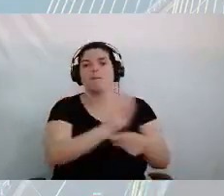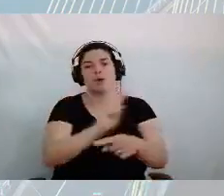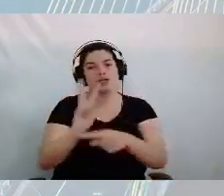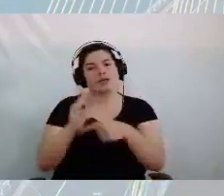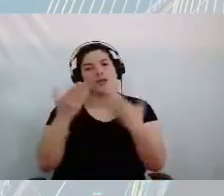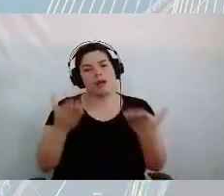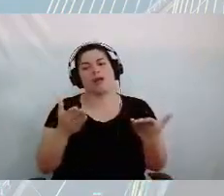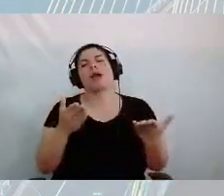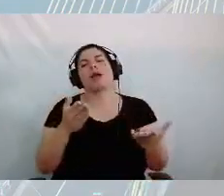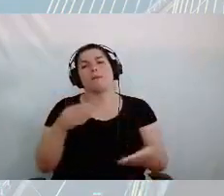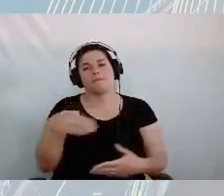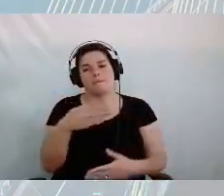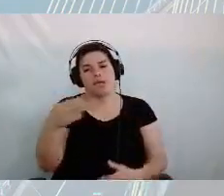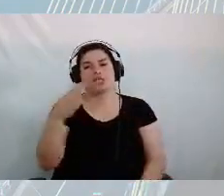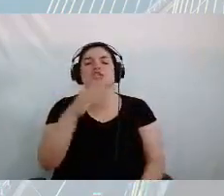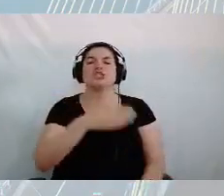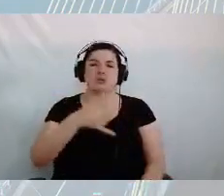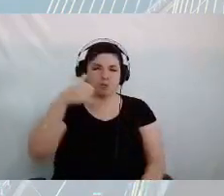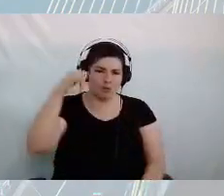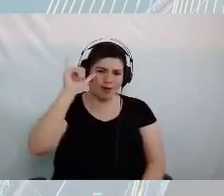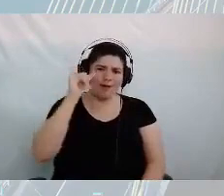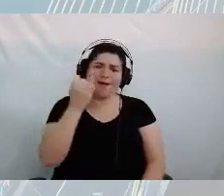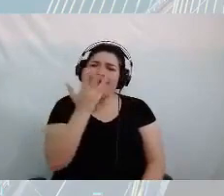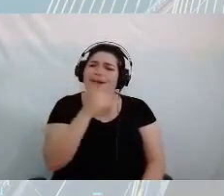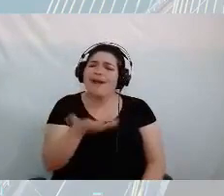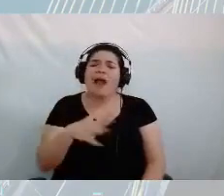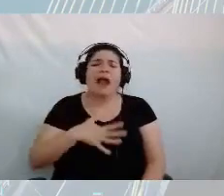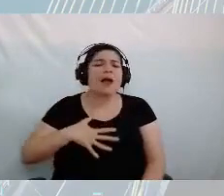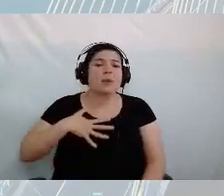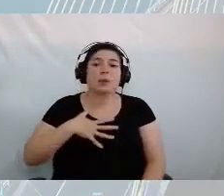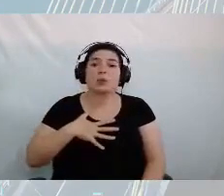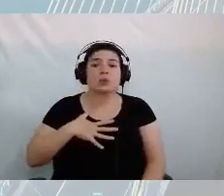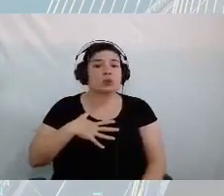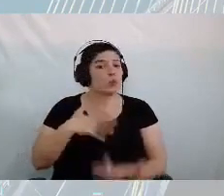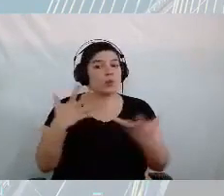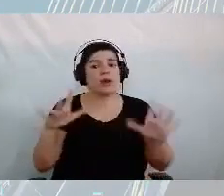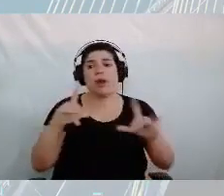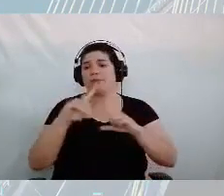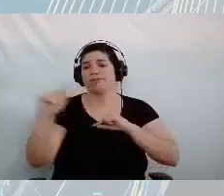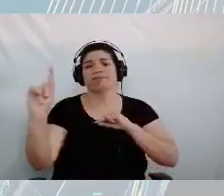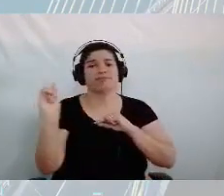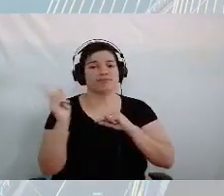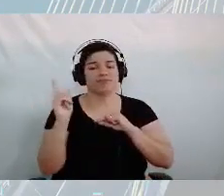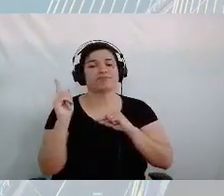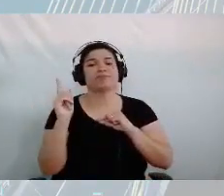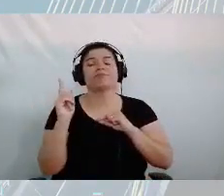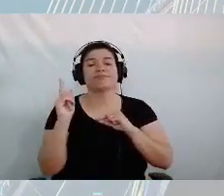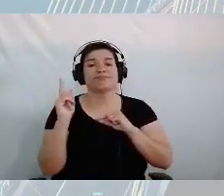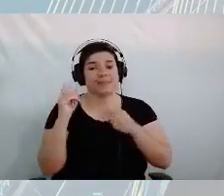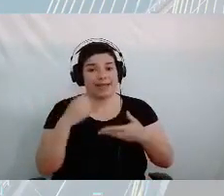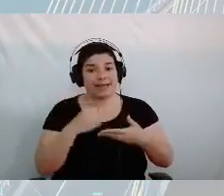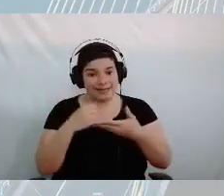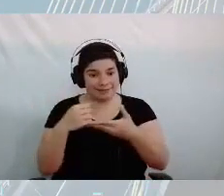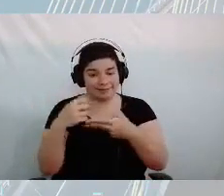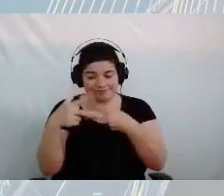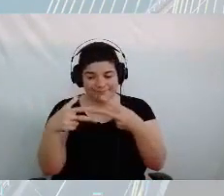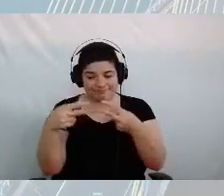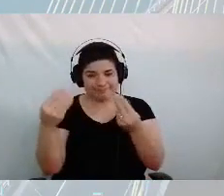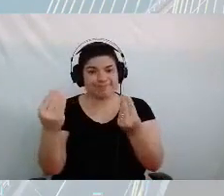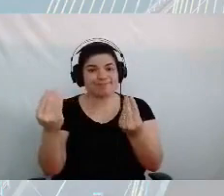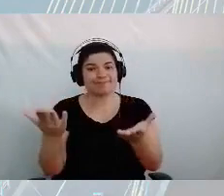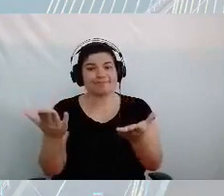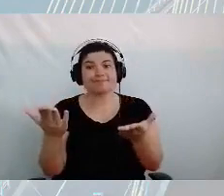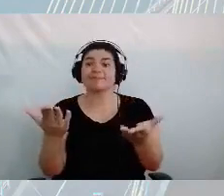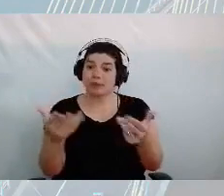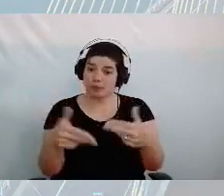Essas crianças ficaram tão encantadas que a gente não queria que elas fossem embora sem levar uma lembrança. E, para isso, a gente levou